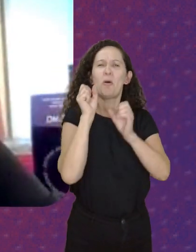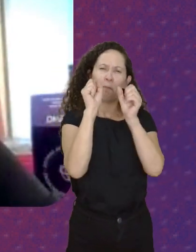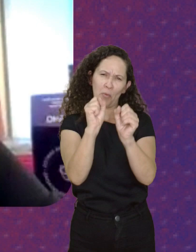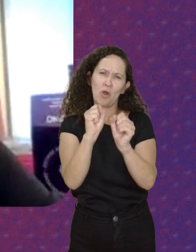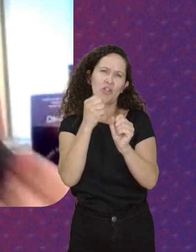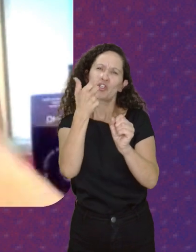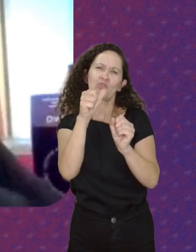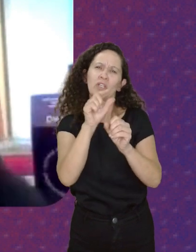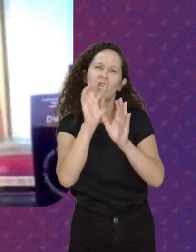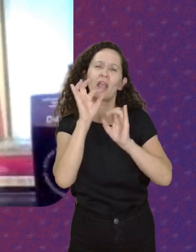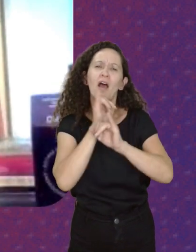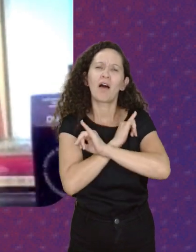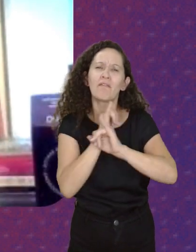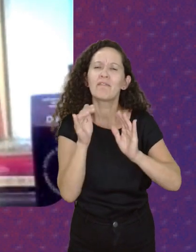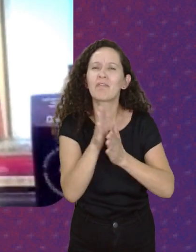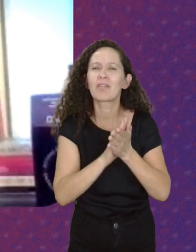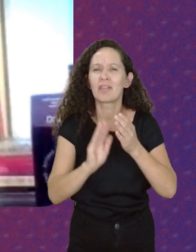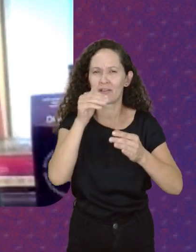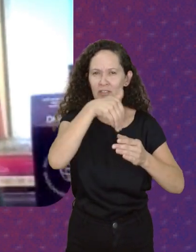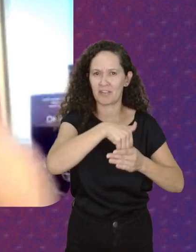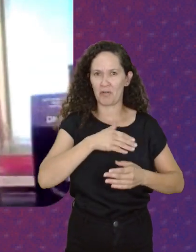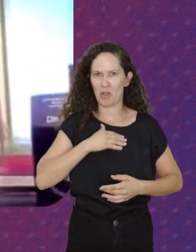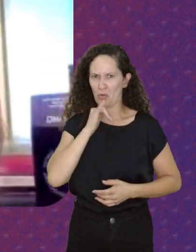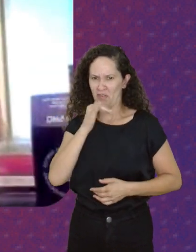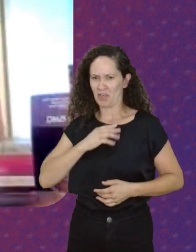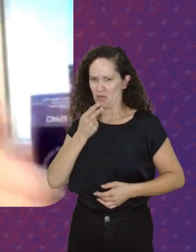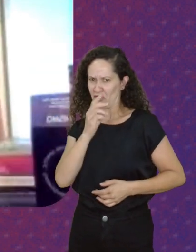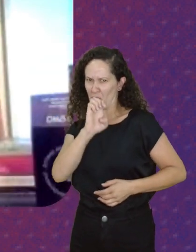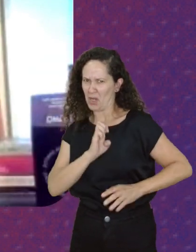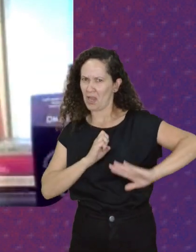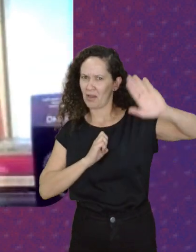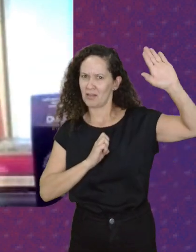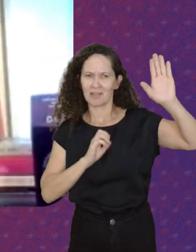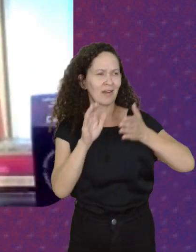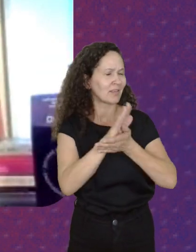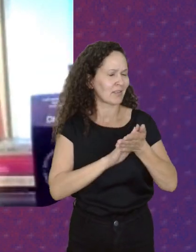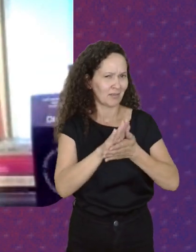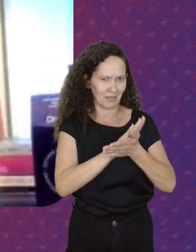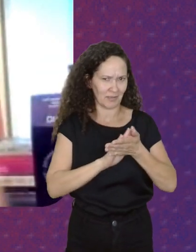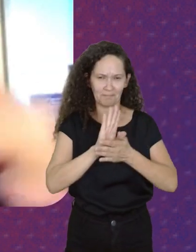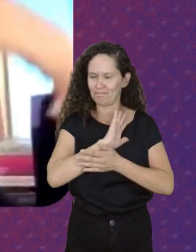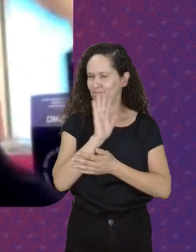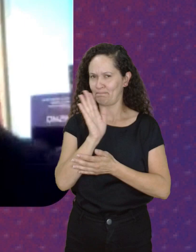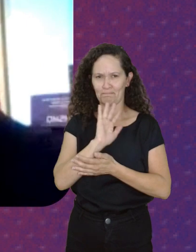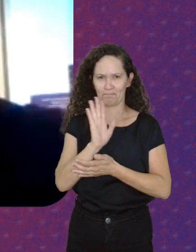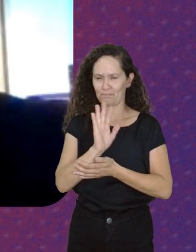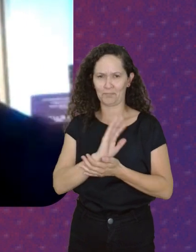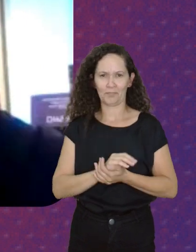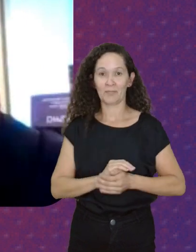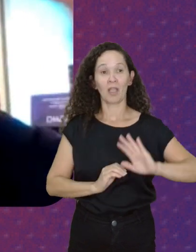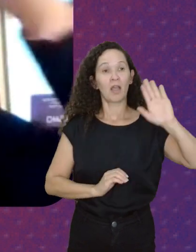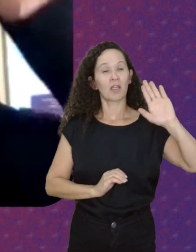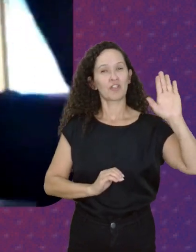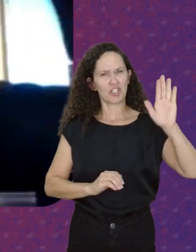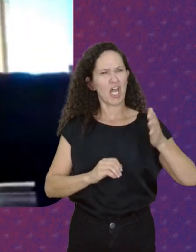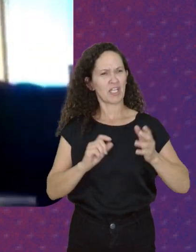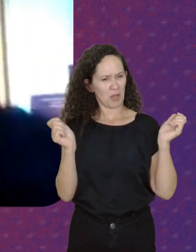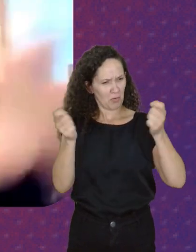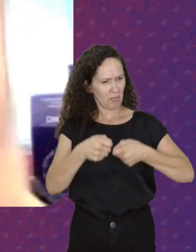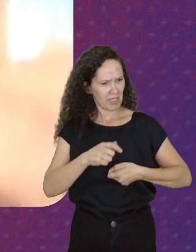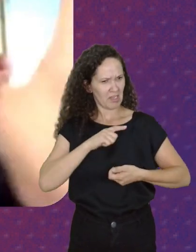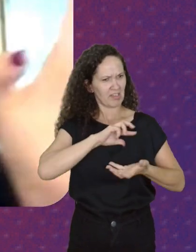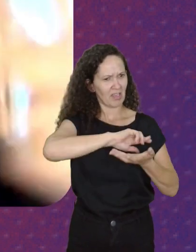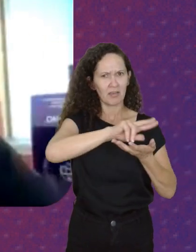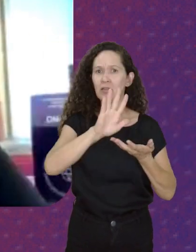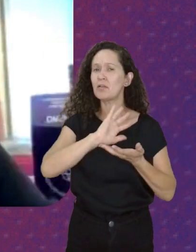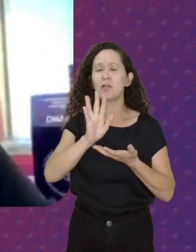conteúdo eleitoral nenhum. Eu não estou falando a pré-candidata Gabriela Araújo, né, a pré-candidata Gabriela Araújo é muito competente,